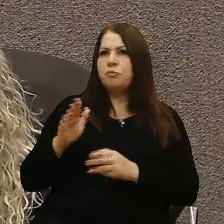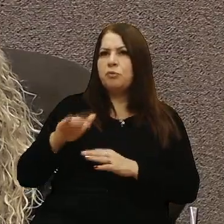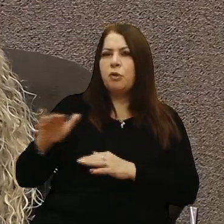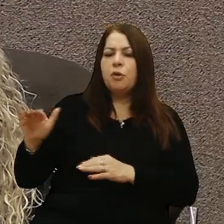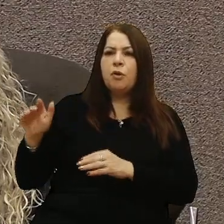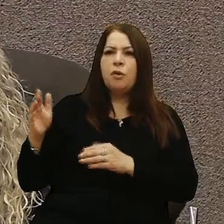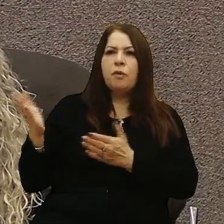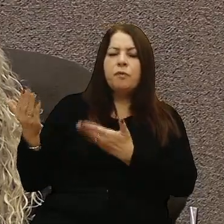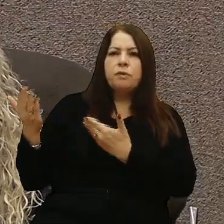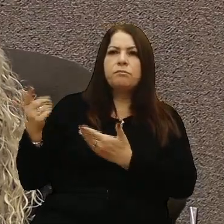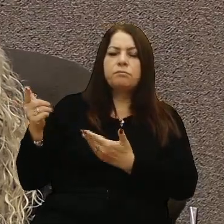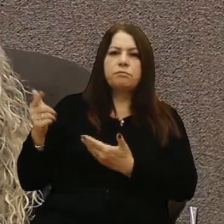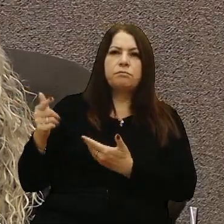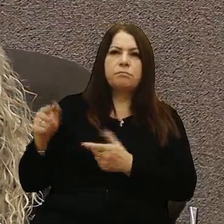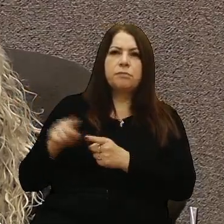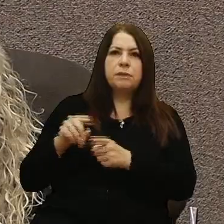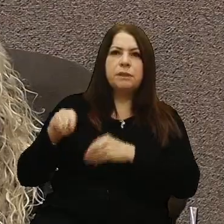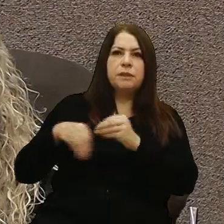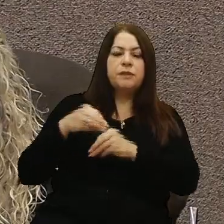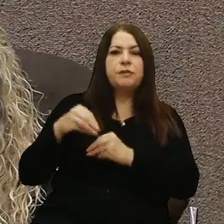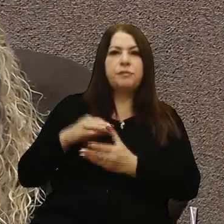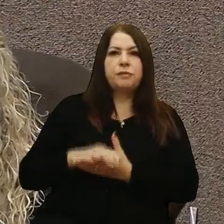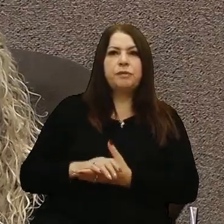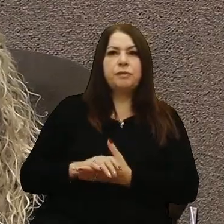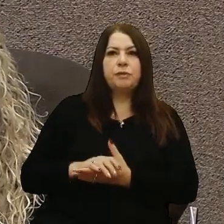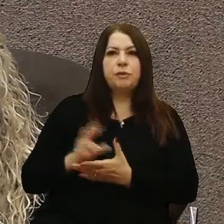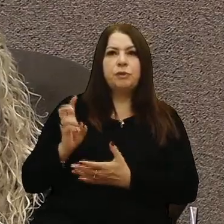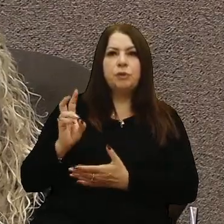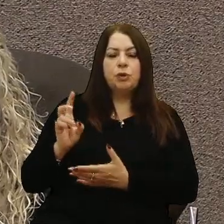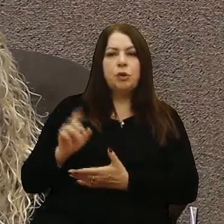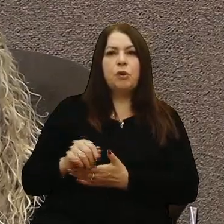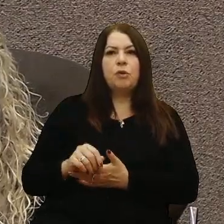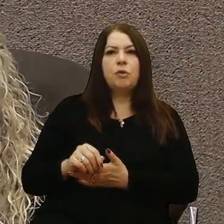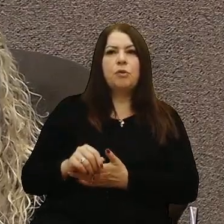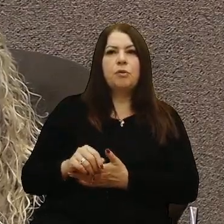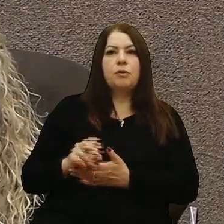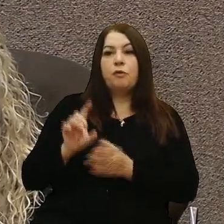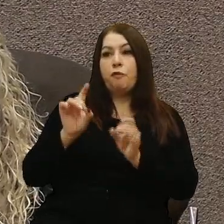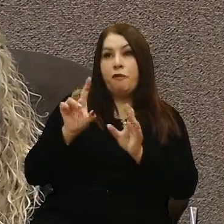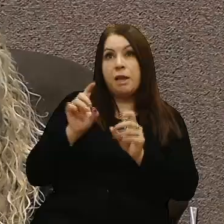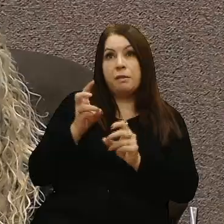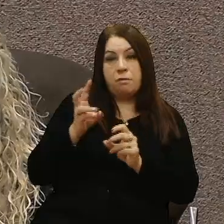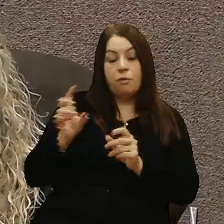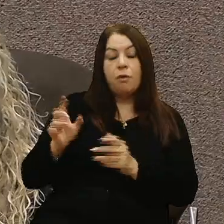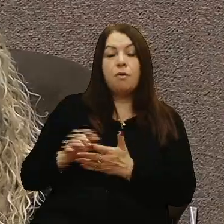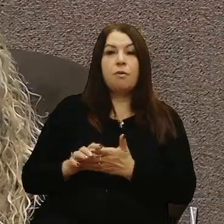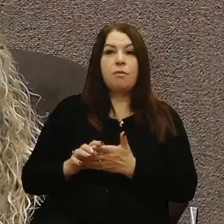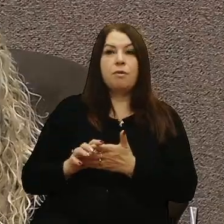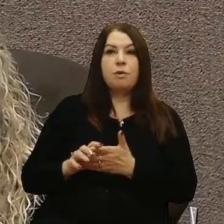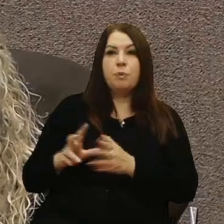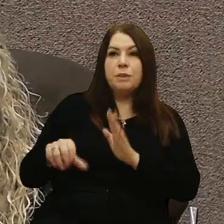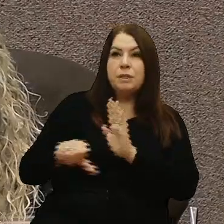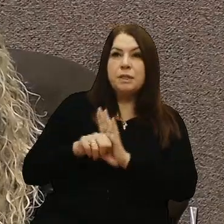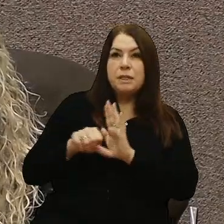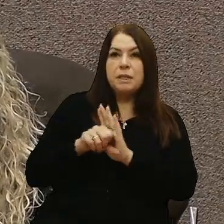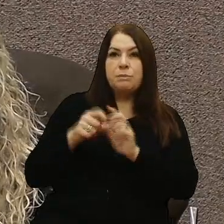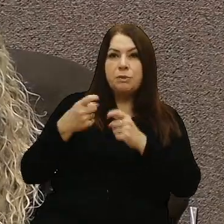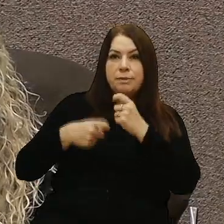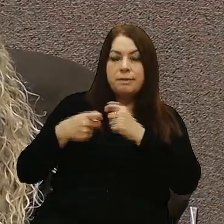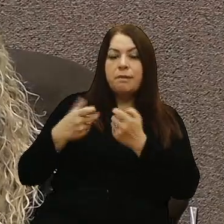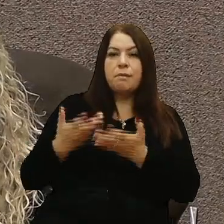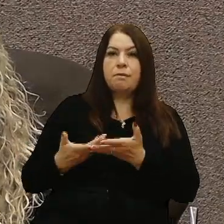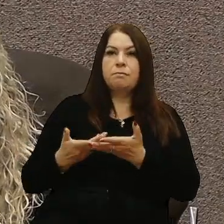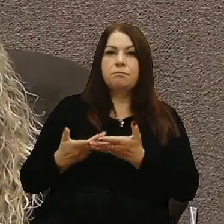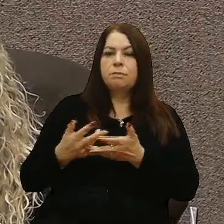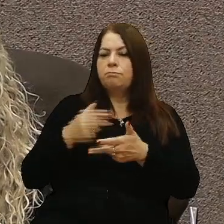ou jovem desses se envolver com drogas, com tráfico de drogas, com esses crimes sexuais